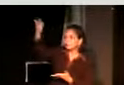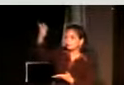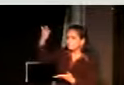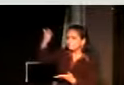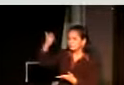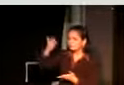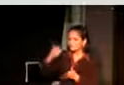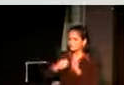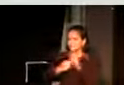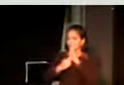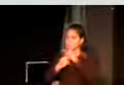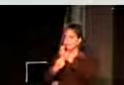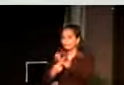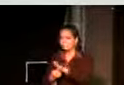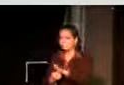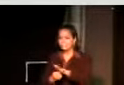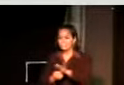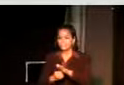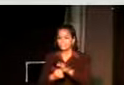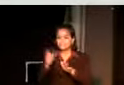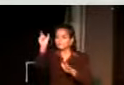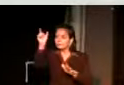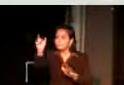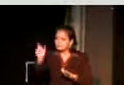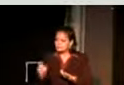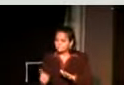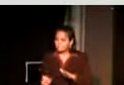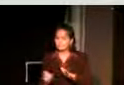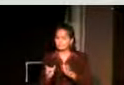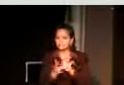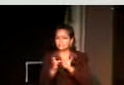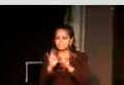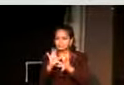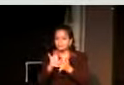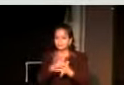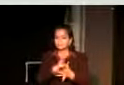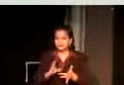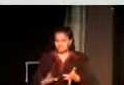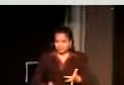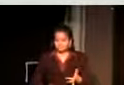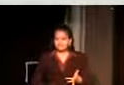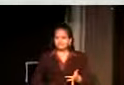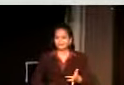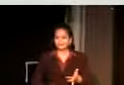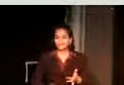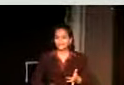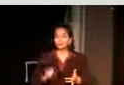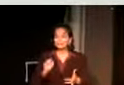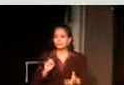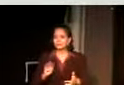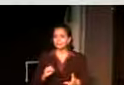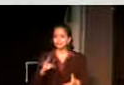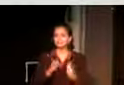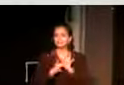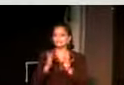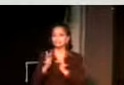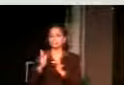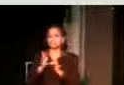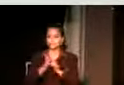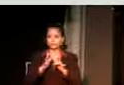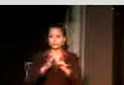e manifestou-se de maneira plena na pessoa de Cristo Jesus no momento em que Ele Decide na